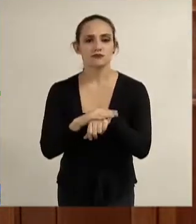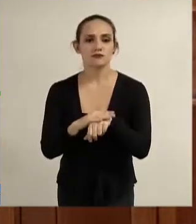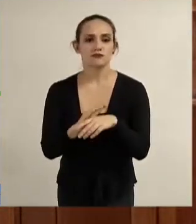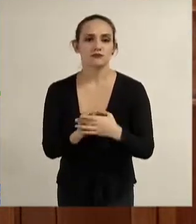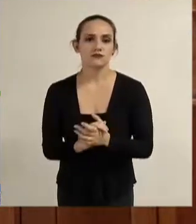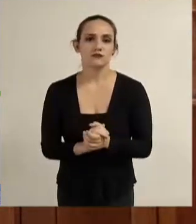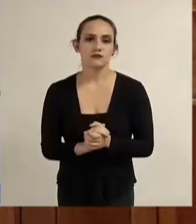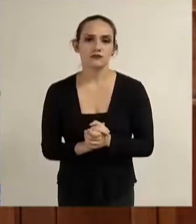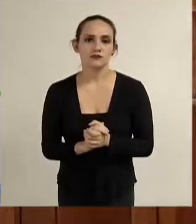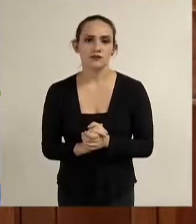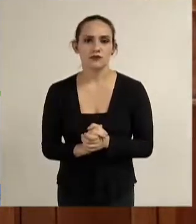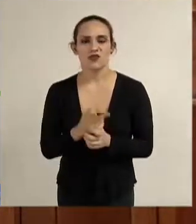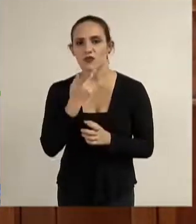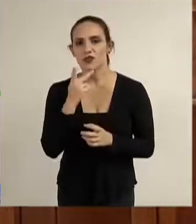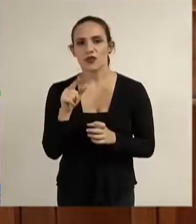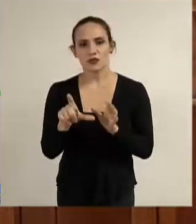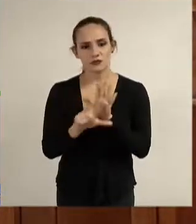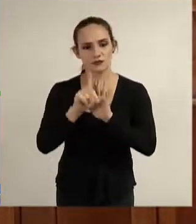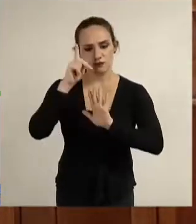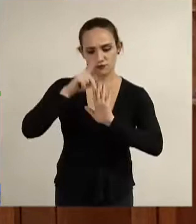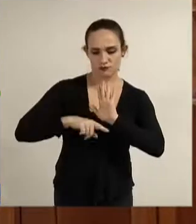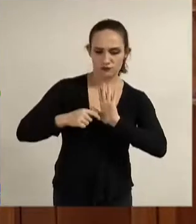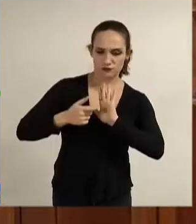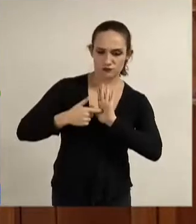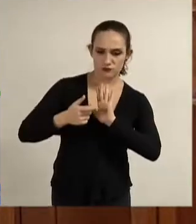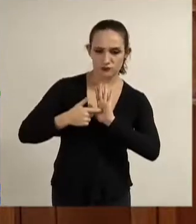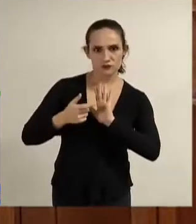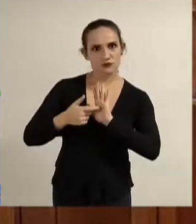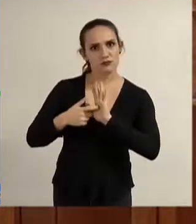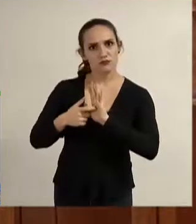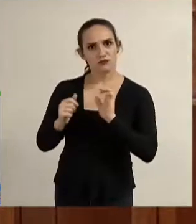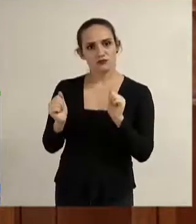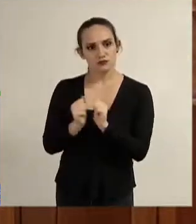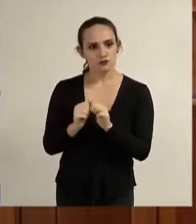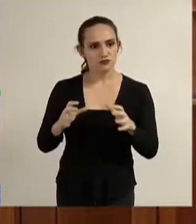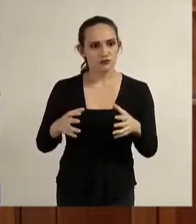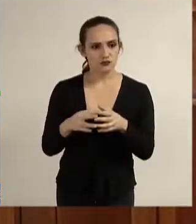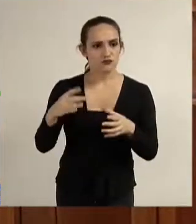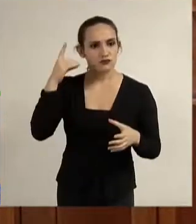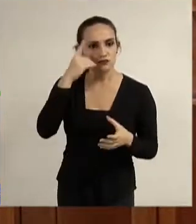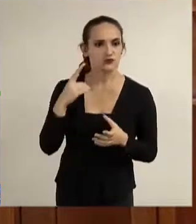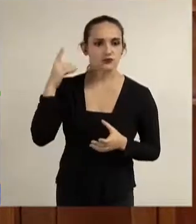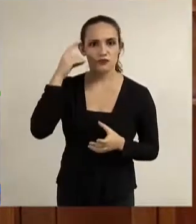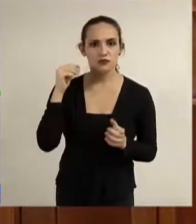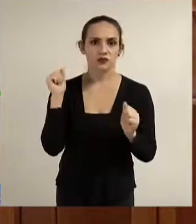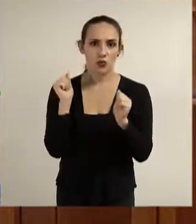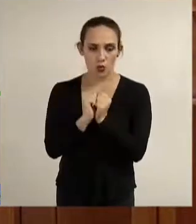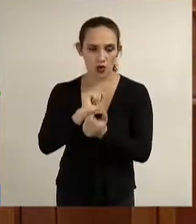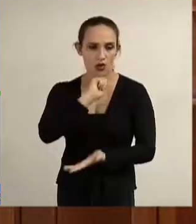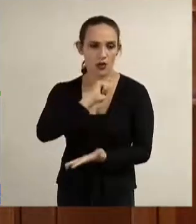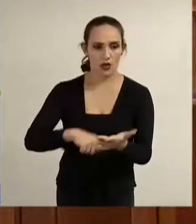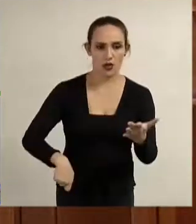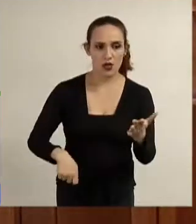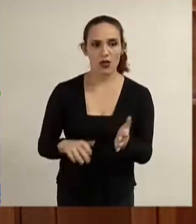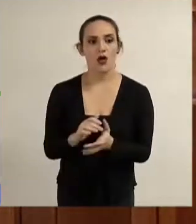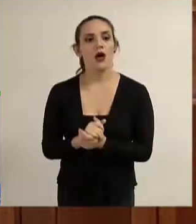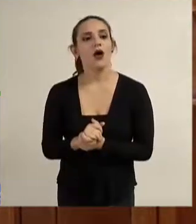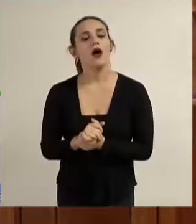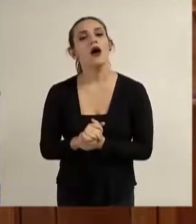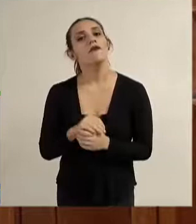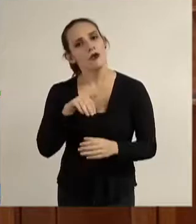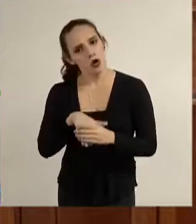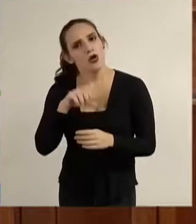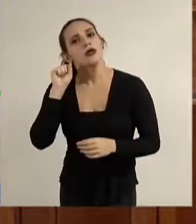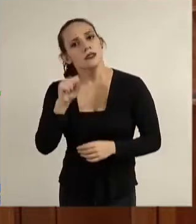falamos de um projeto nosso que os nossos colegas deputados tiveram a oportunidade de aquecer,